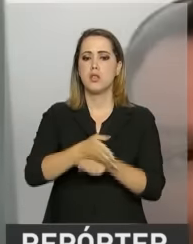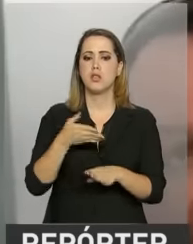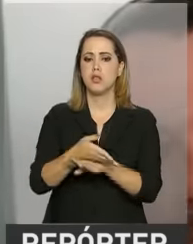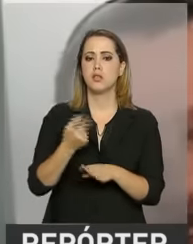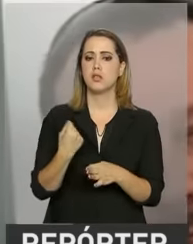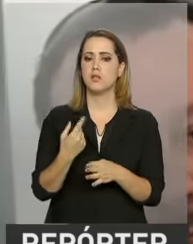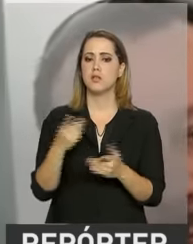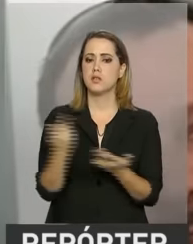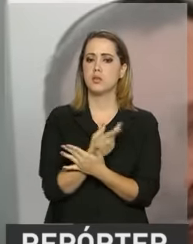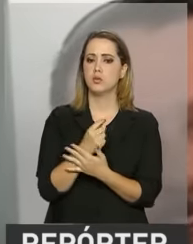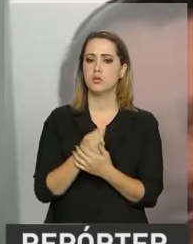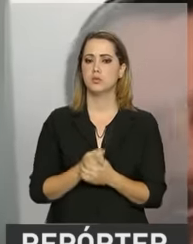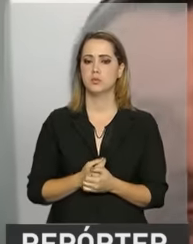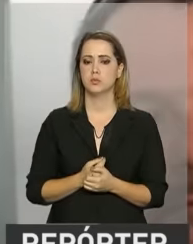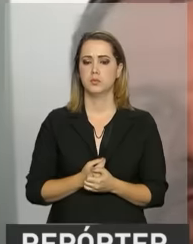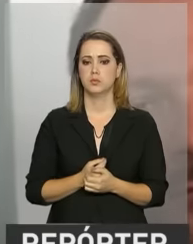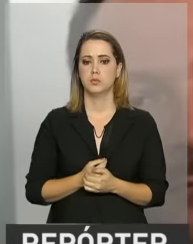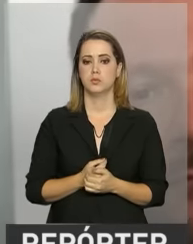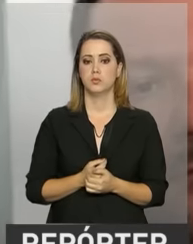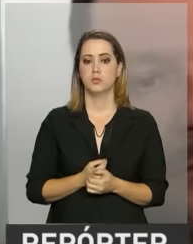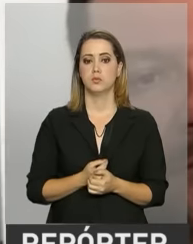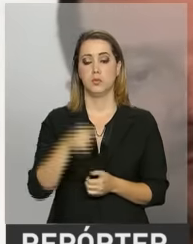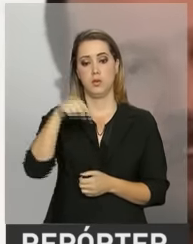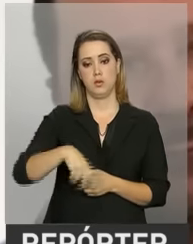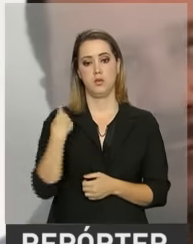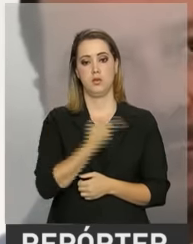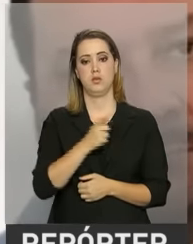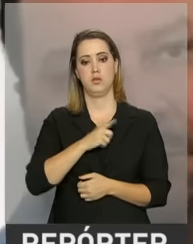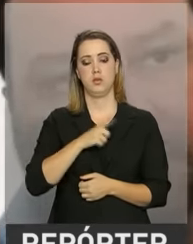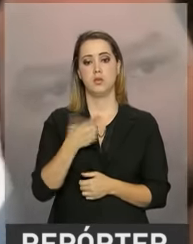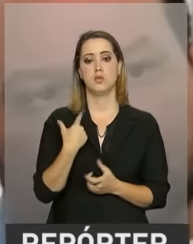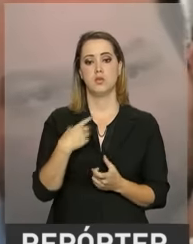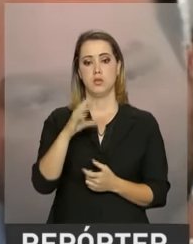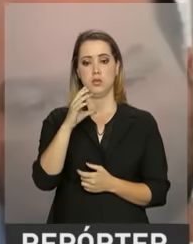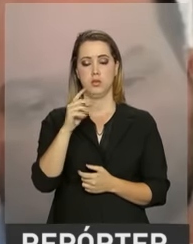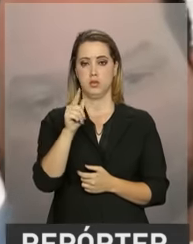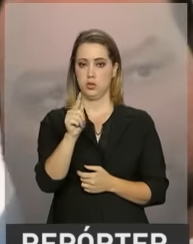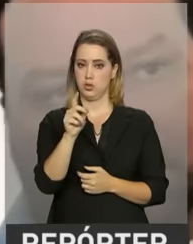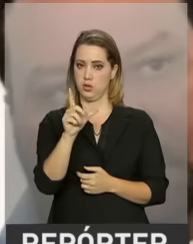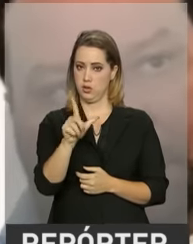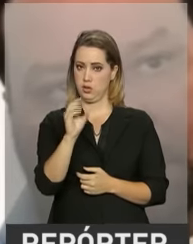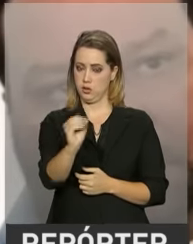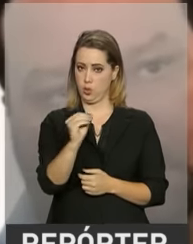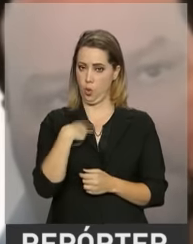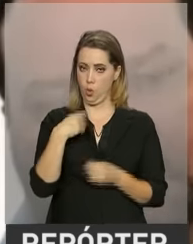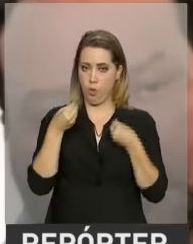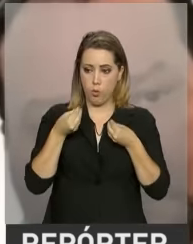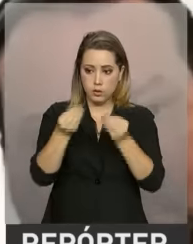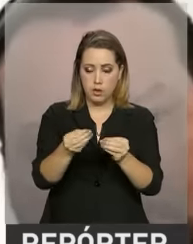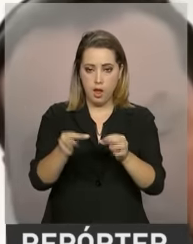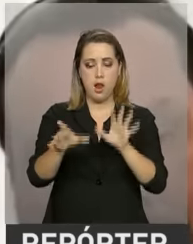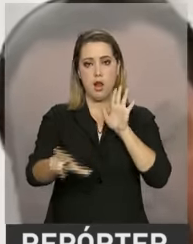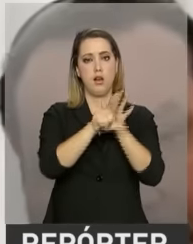emergência assim não conheço não sei como funciona aqui Aqui nós temos a figura constitucional do glo garantia da lei da ordem artigo 142